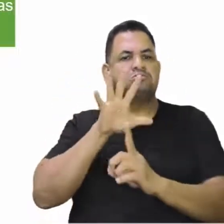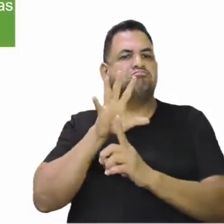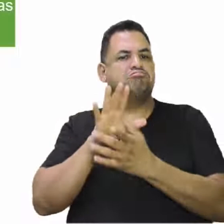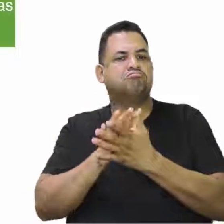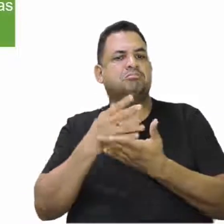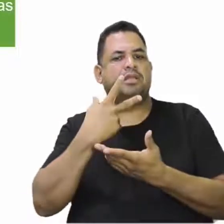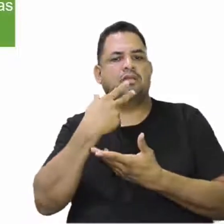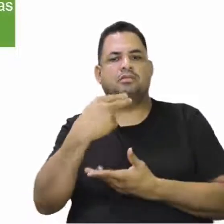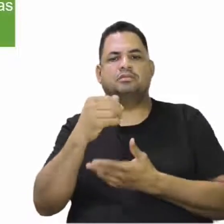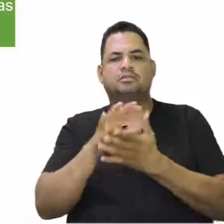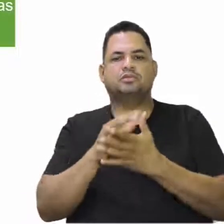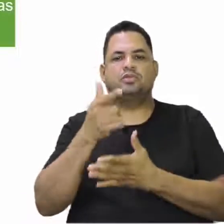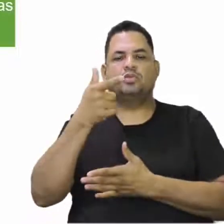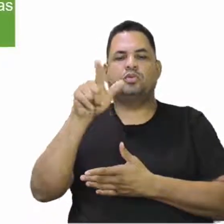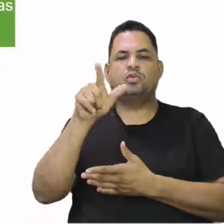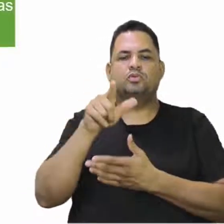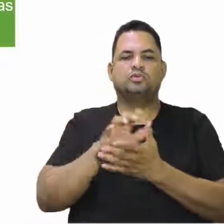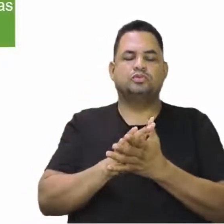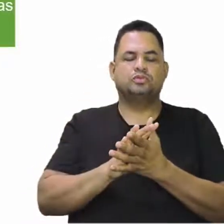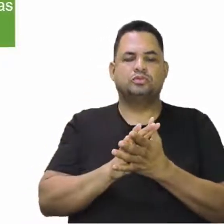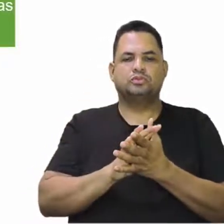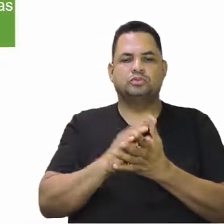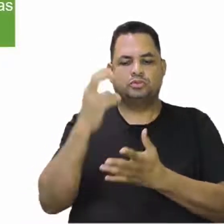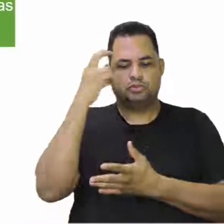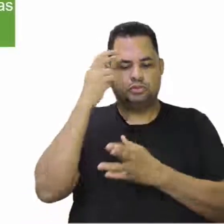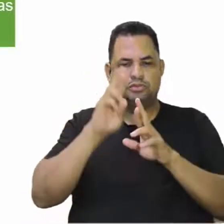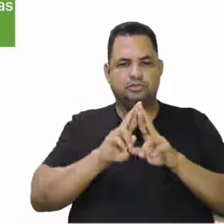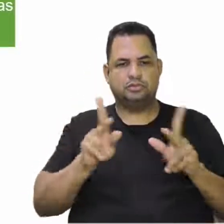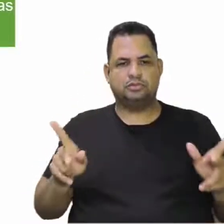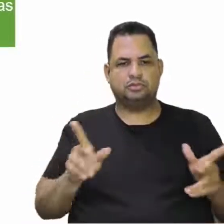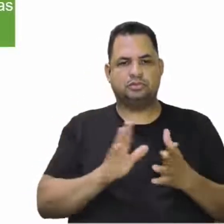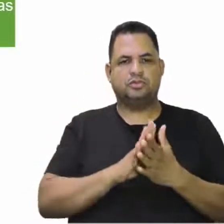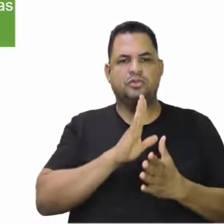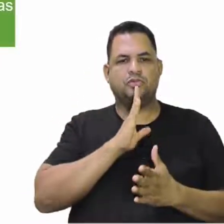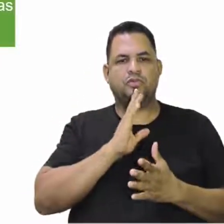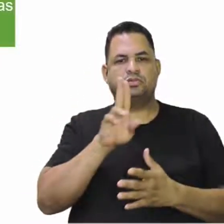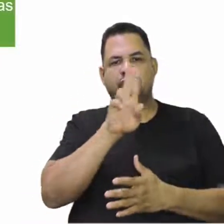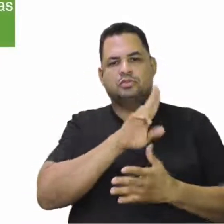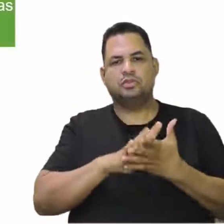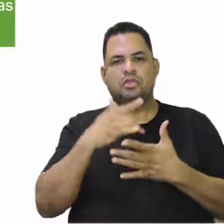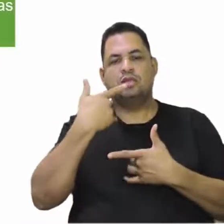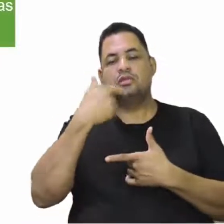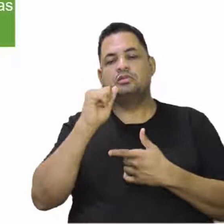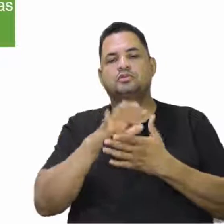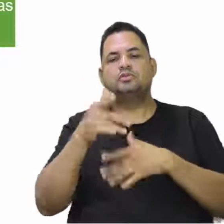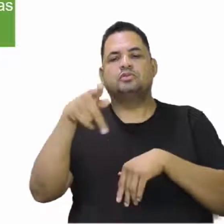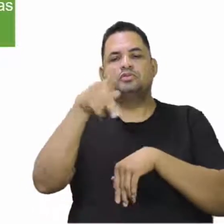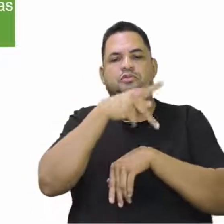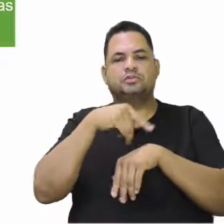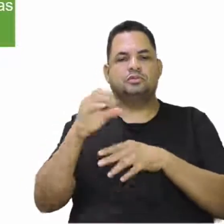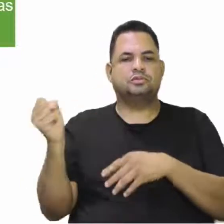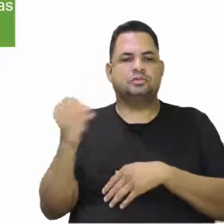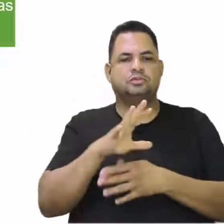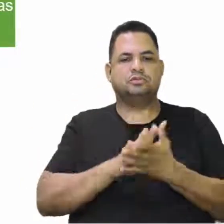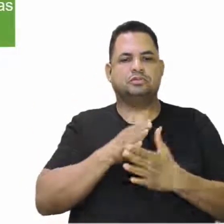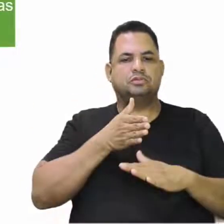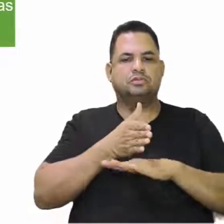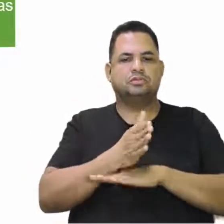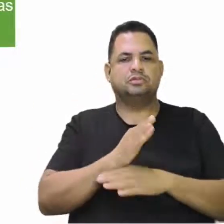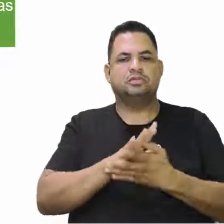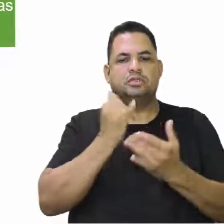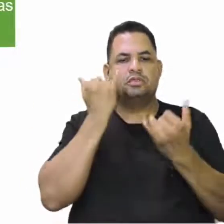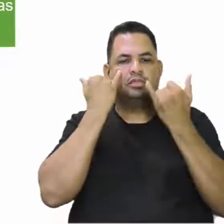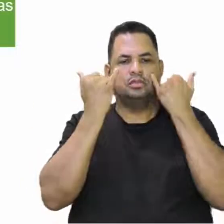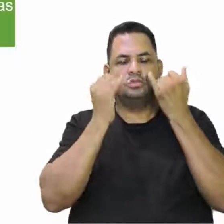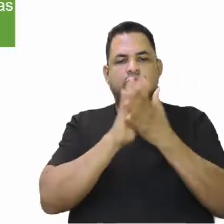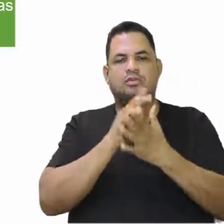influencia em línguas em outras culturas distintas. Conhecer e usar as línguas estrangeiras modernas como instrumento de acesso a informações a